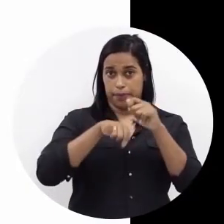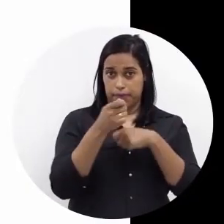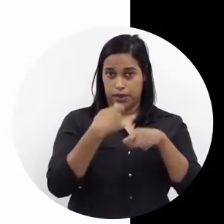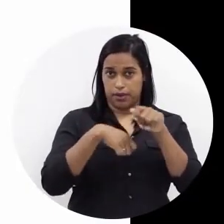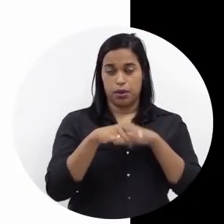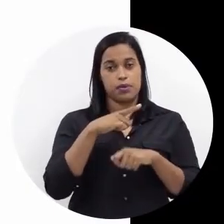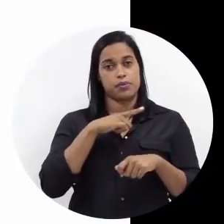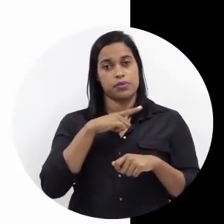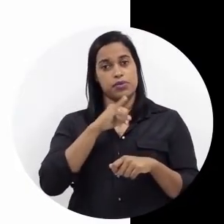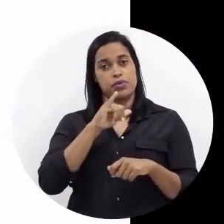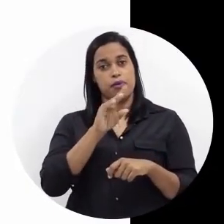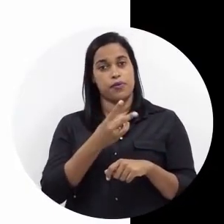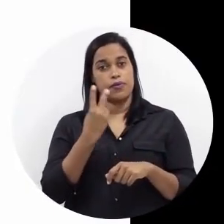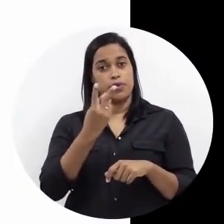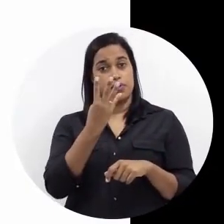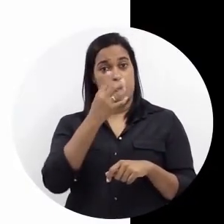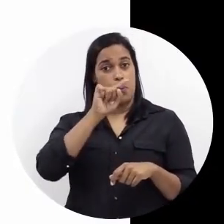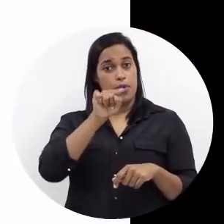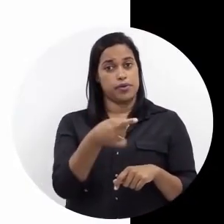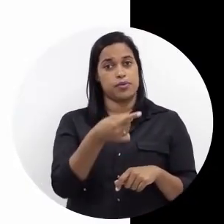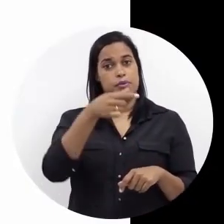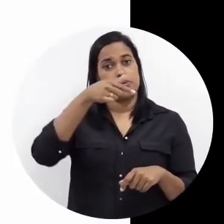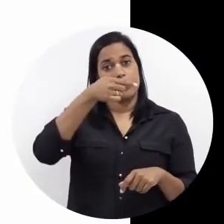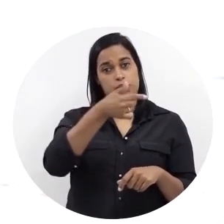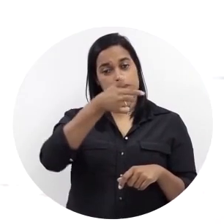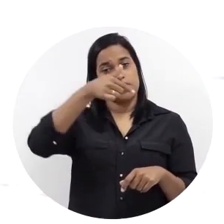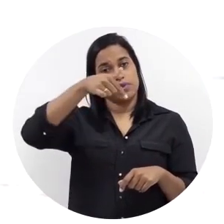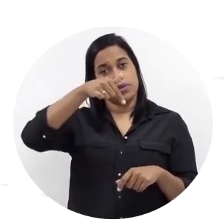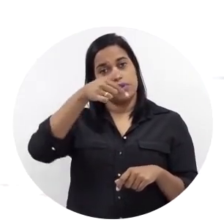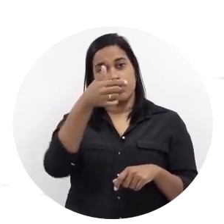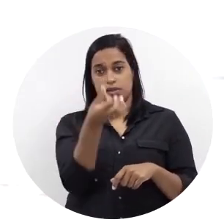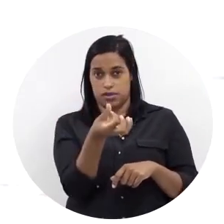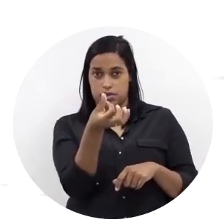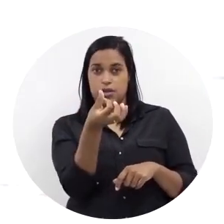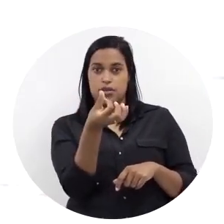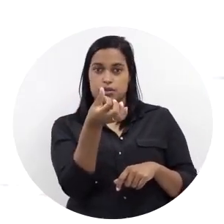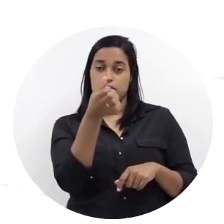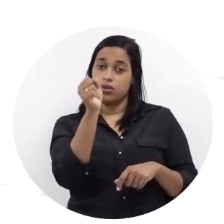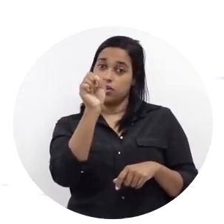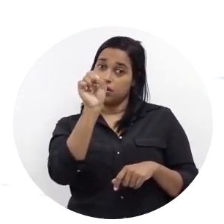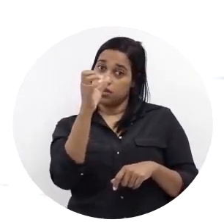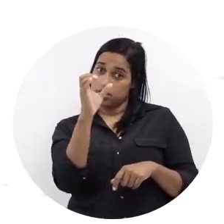nós teremos o valor de juros de R$ 4.276,85.